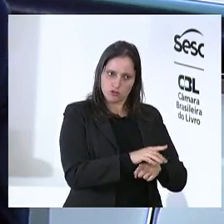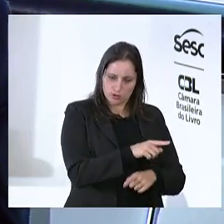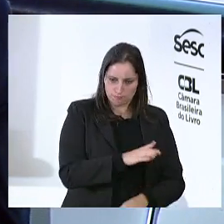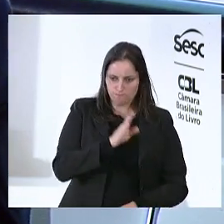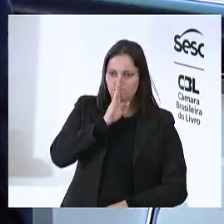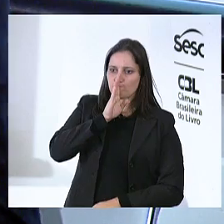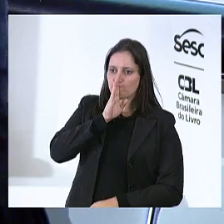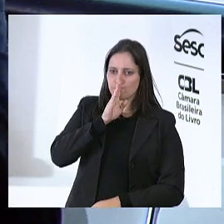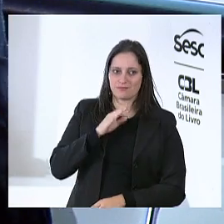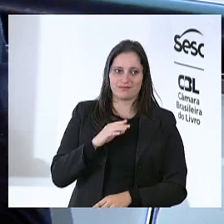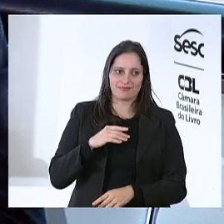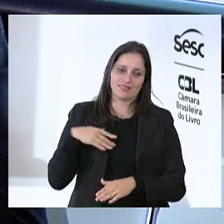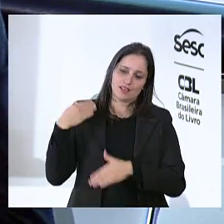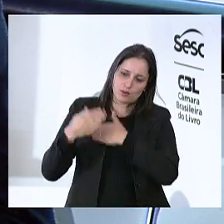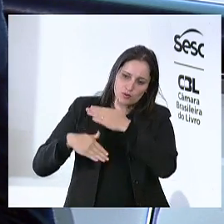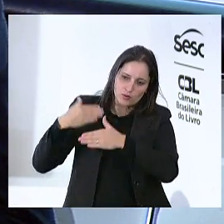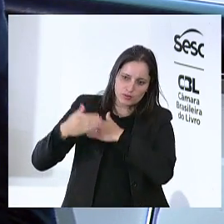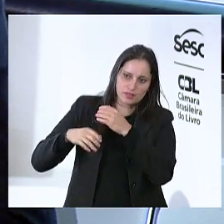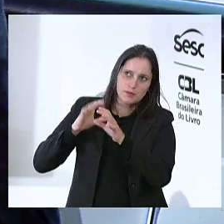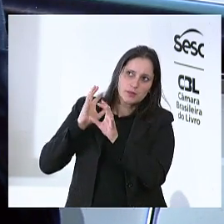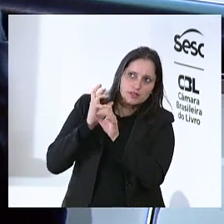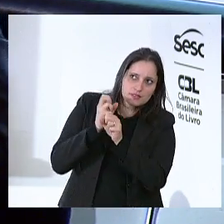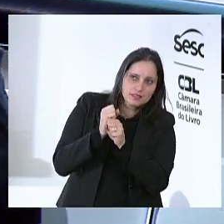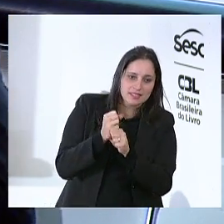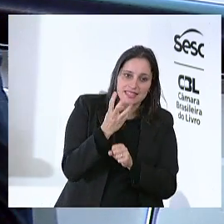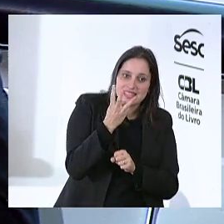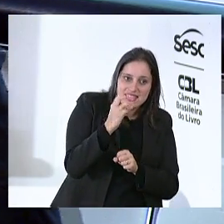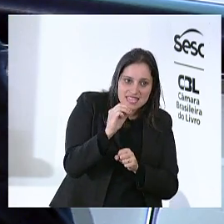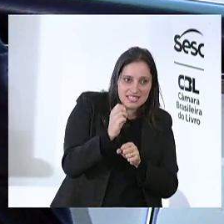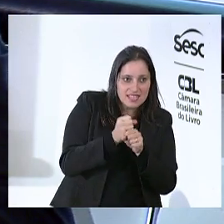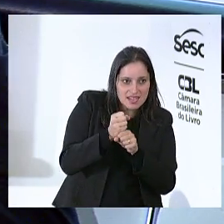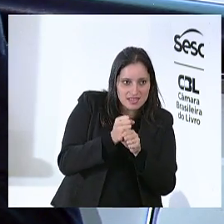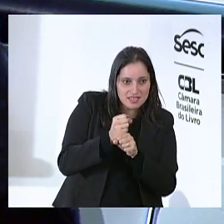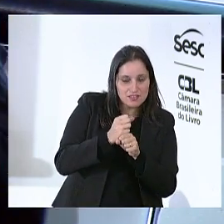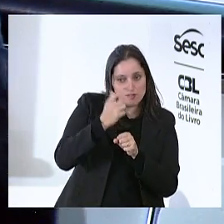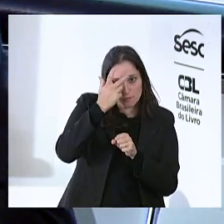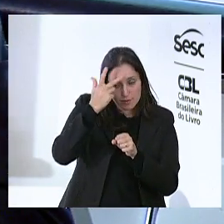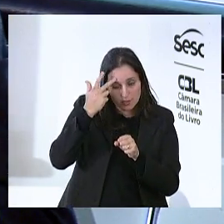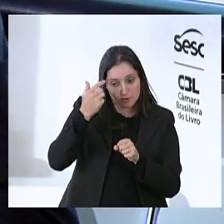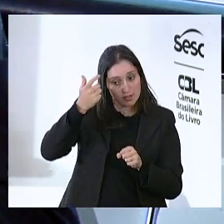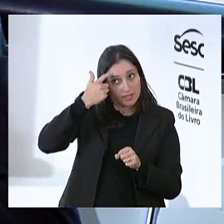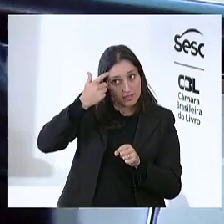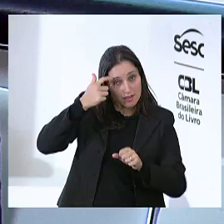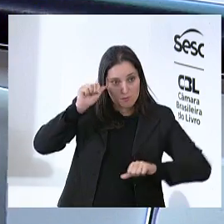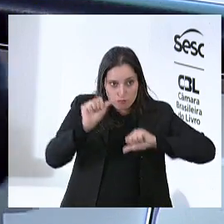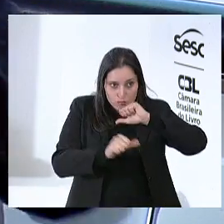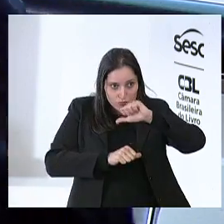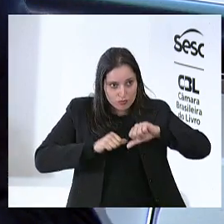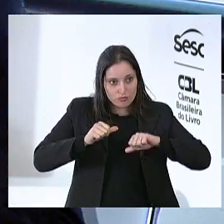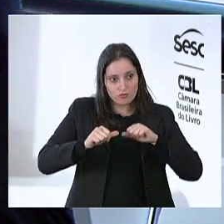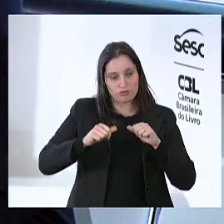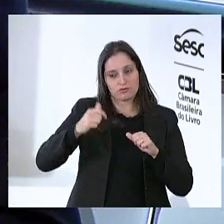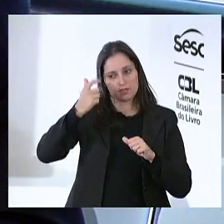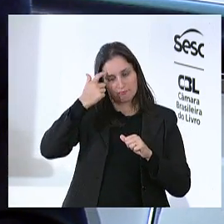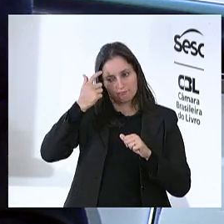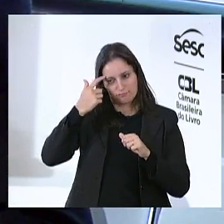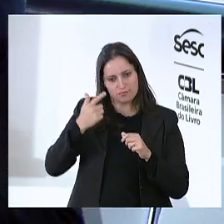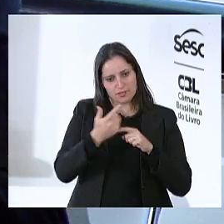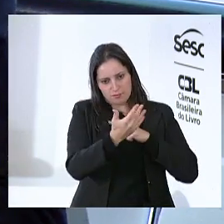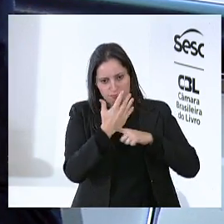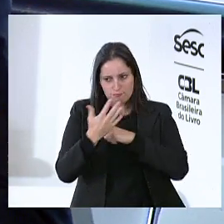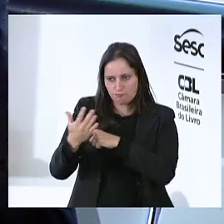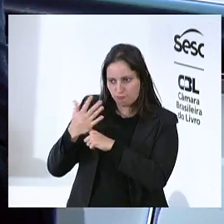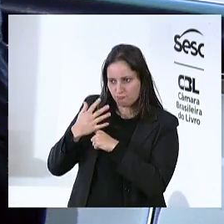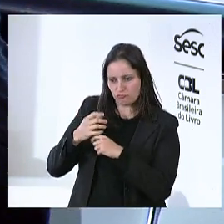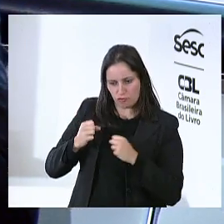acreditarem que elas não estão sozinhas, que a rejeição que elas têm desse sistema não é só delas, é de muito mais gente, e